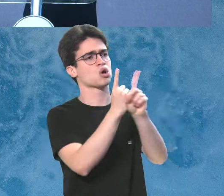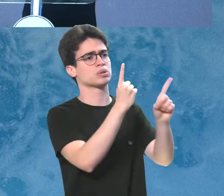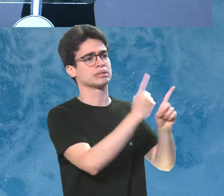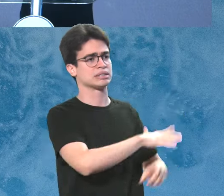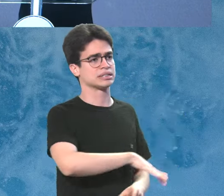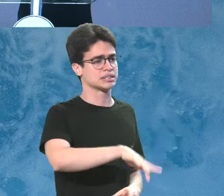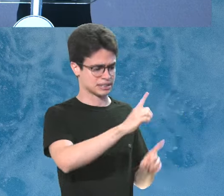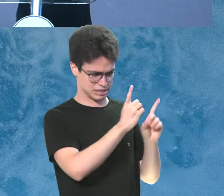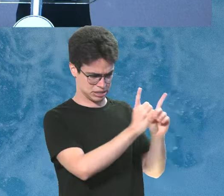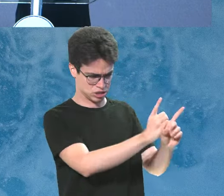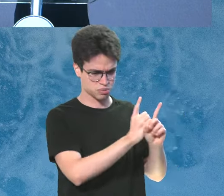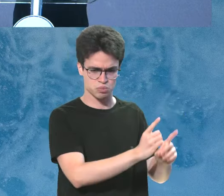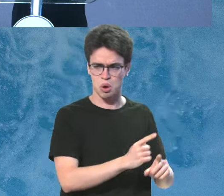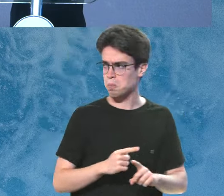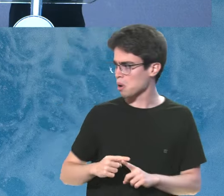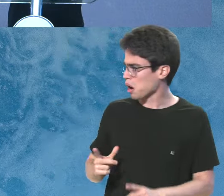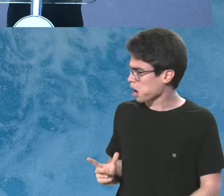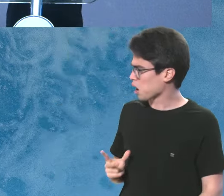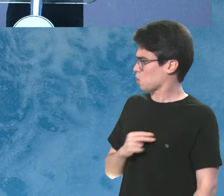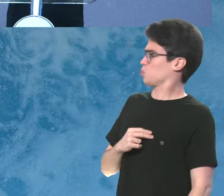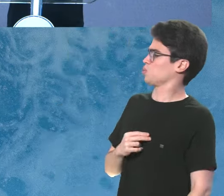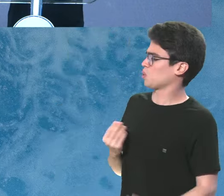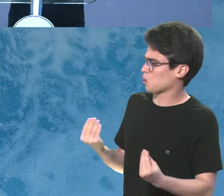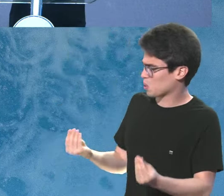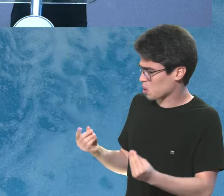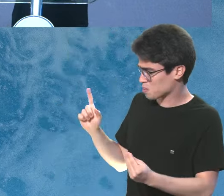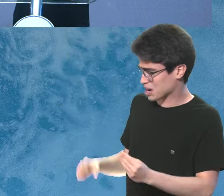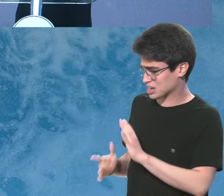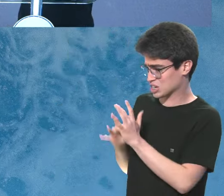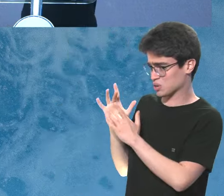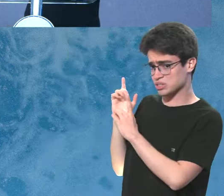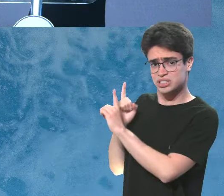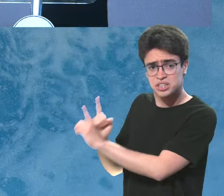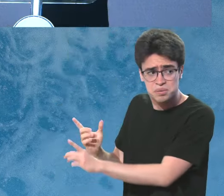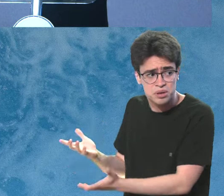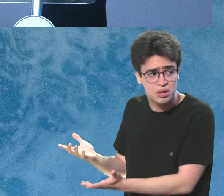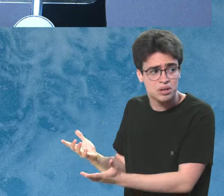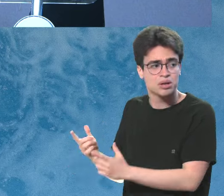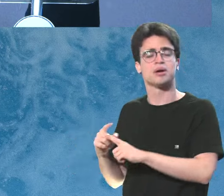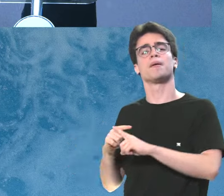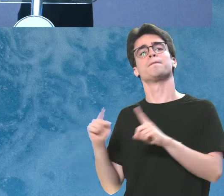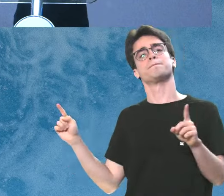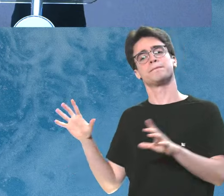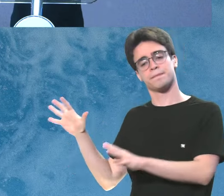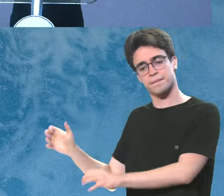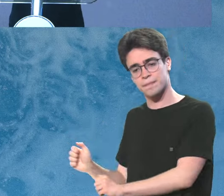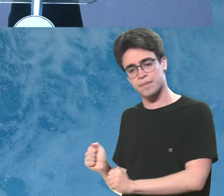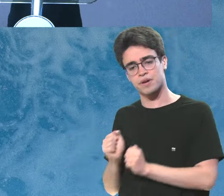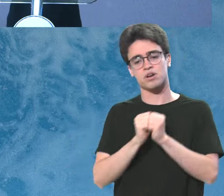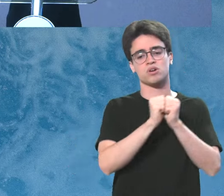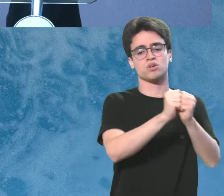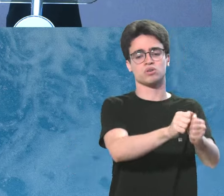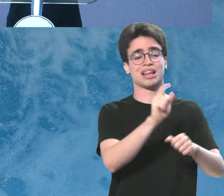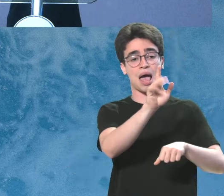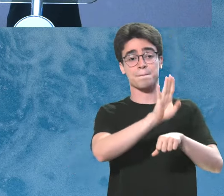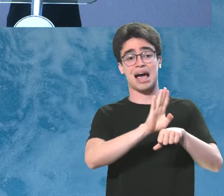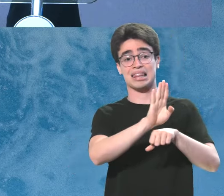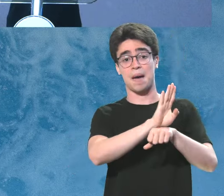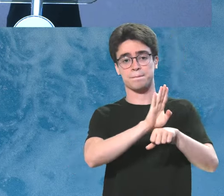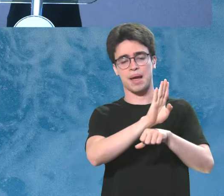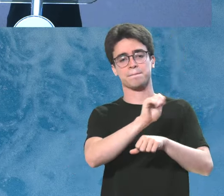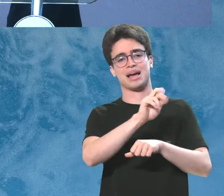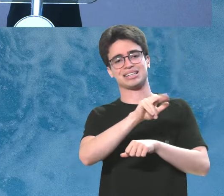não acreditavam que ele tivesse de fato se tornado discípulo então Barnabé o levou aos Apóstolos e lhes contou como Saulo tinha visto o